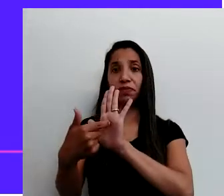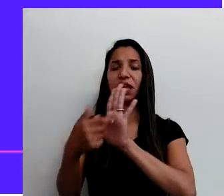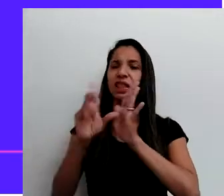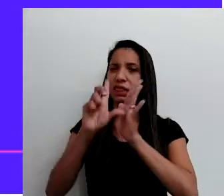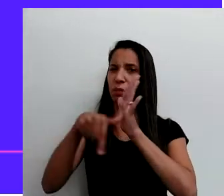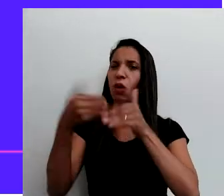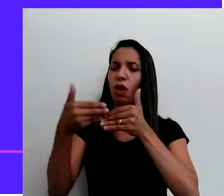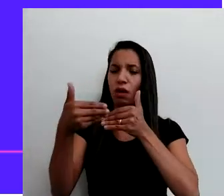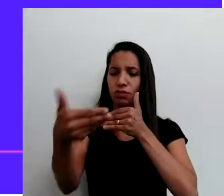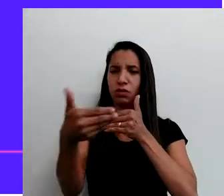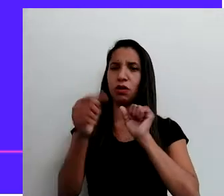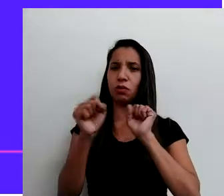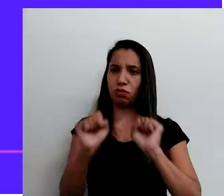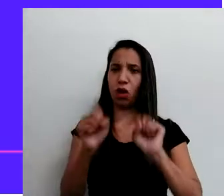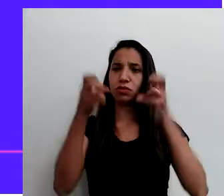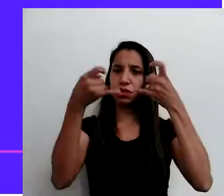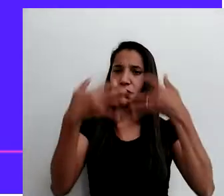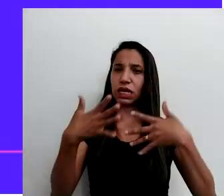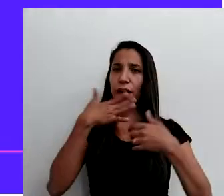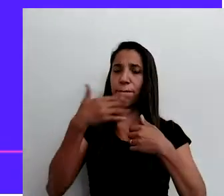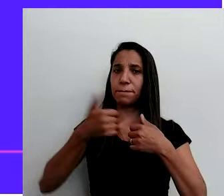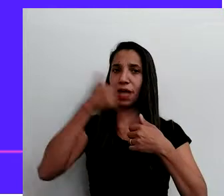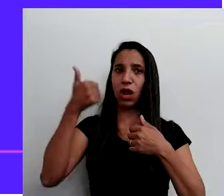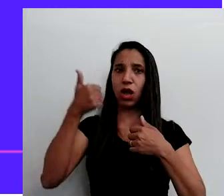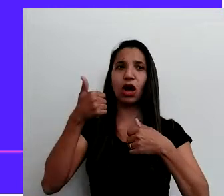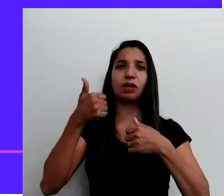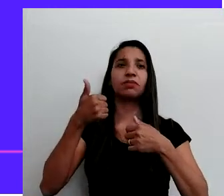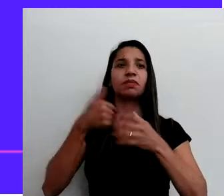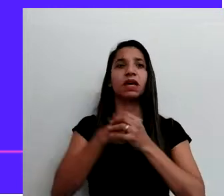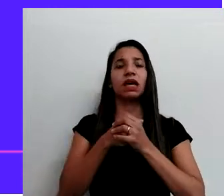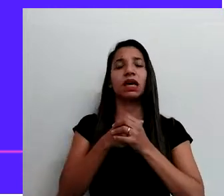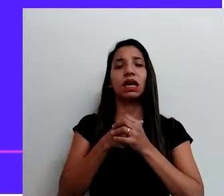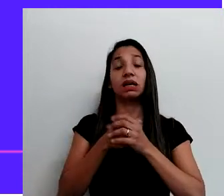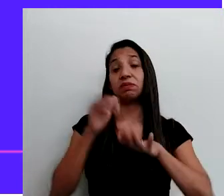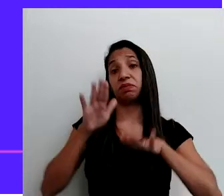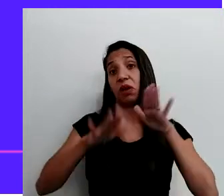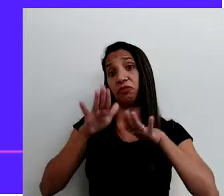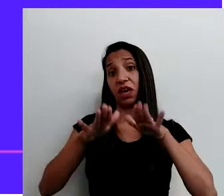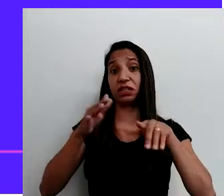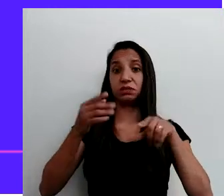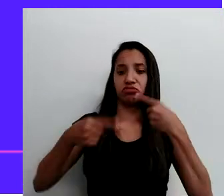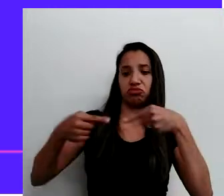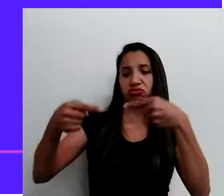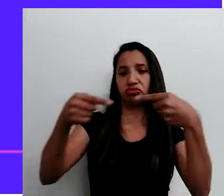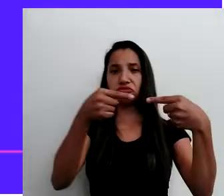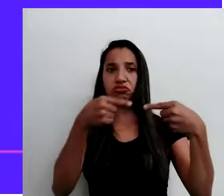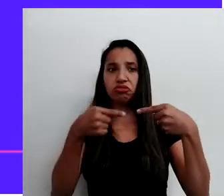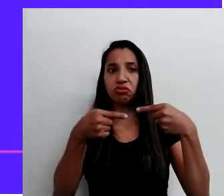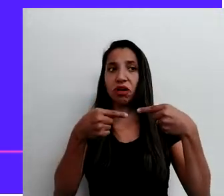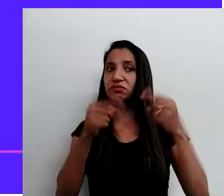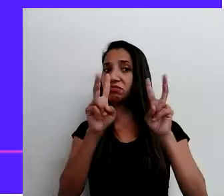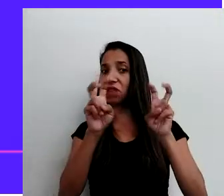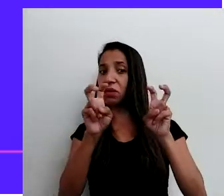que no debate talvez surja esse tema. E mais,